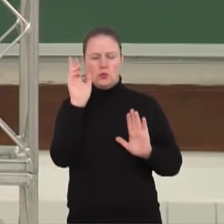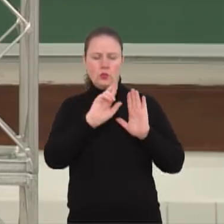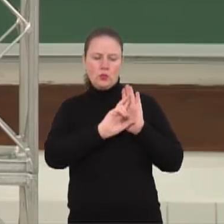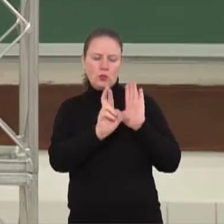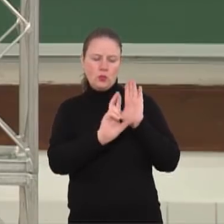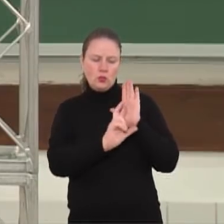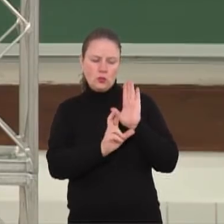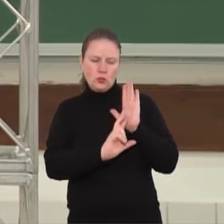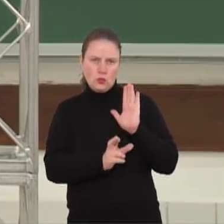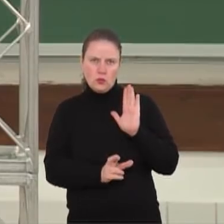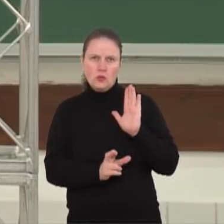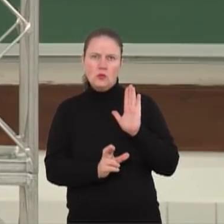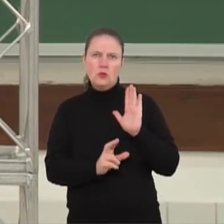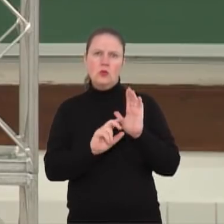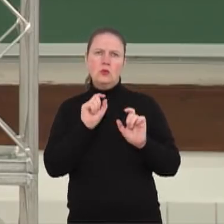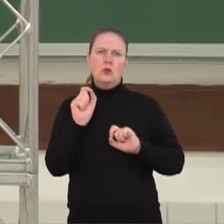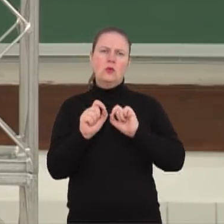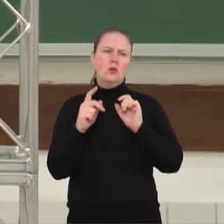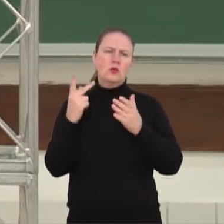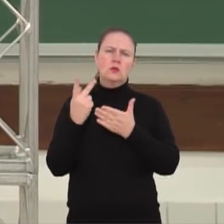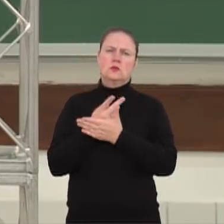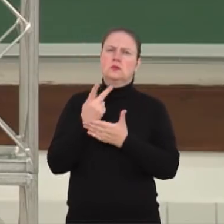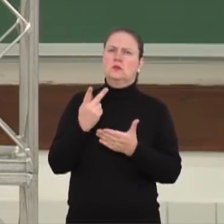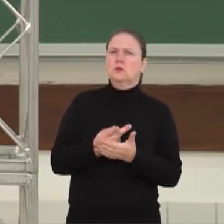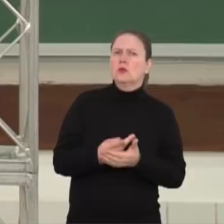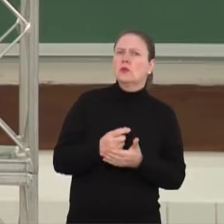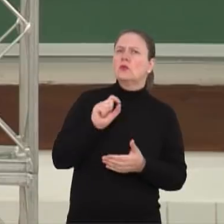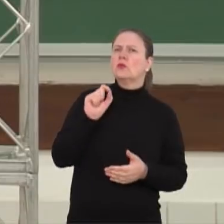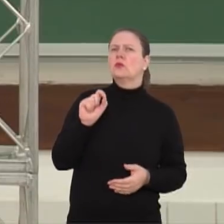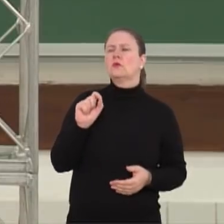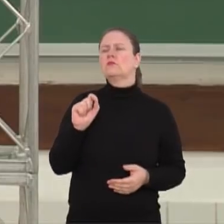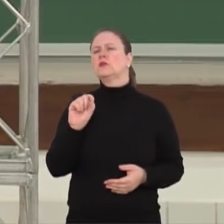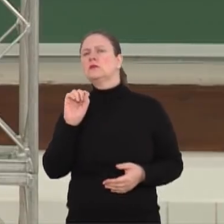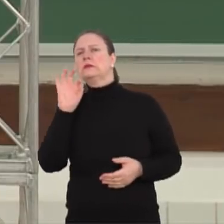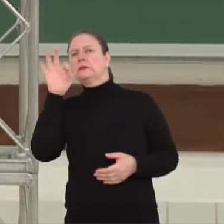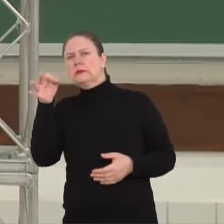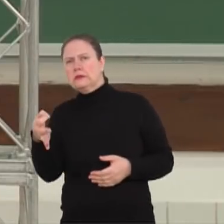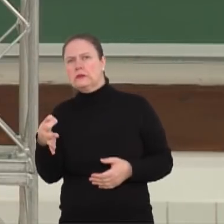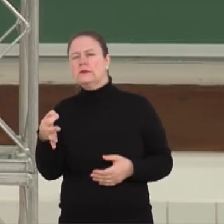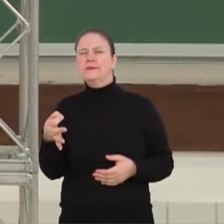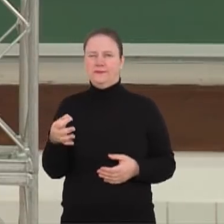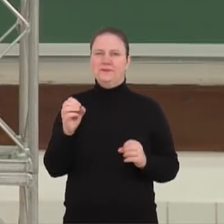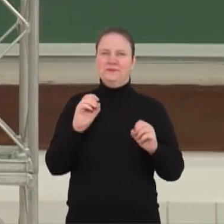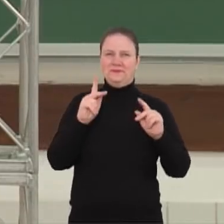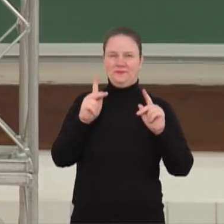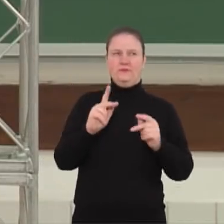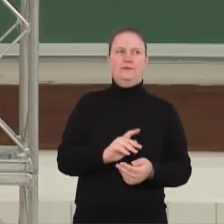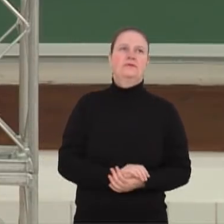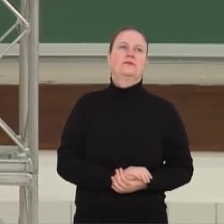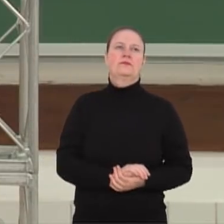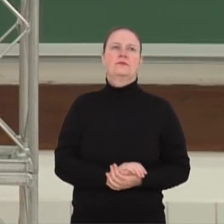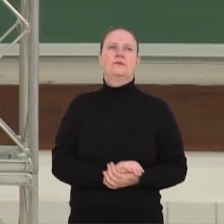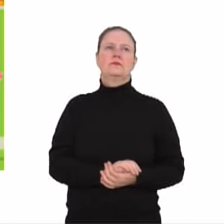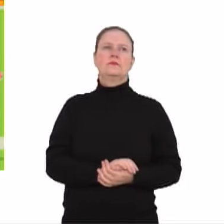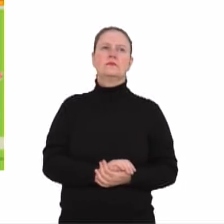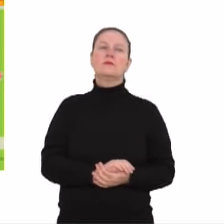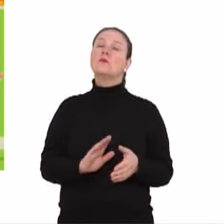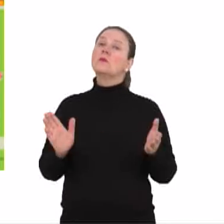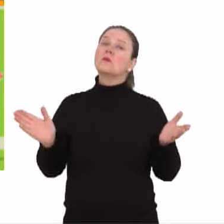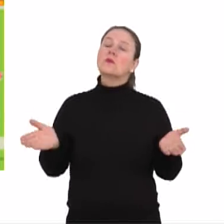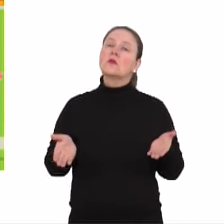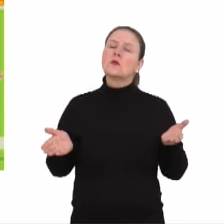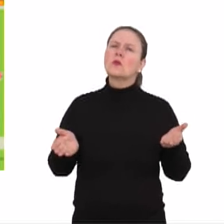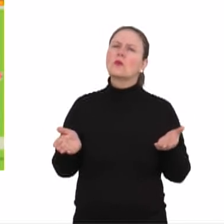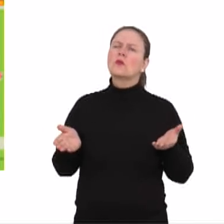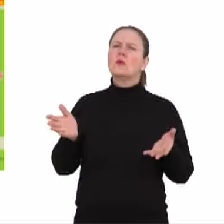respostas, veja aí o que você errou, o que você não errou, ok? Muito bem, tranquilo. E agora, o que